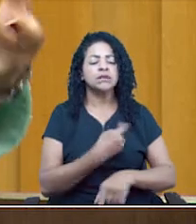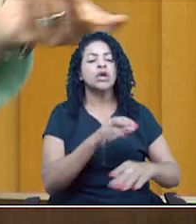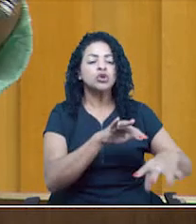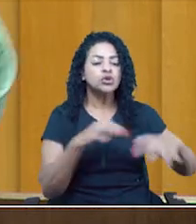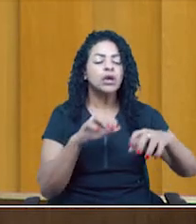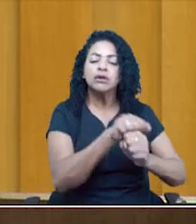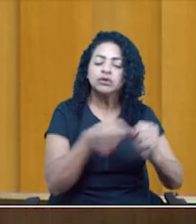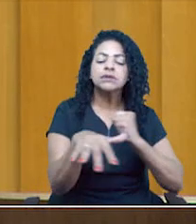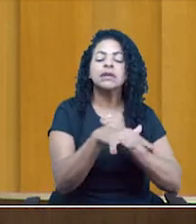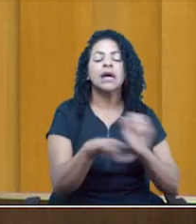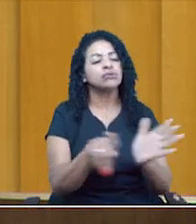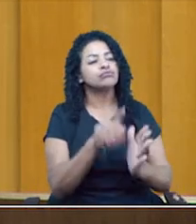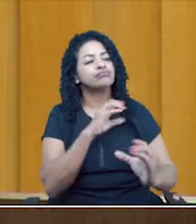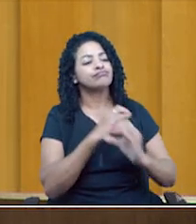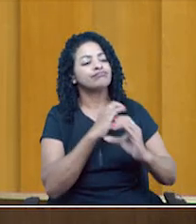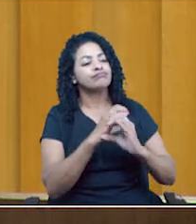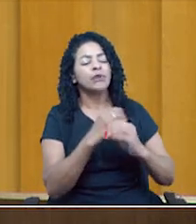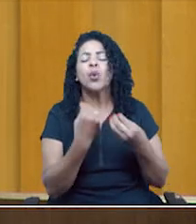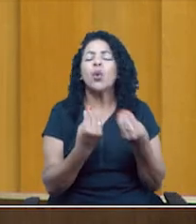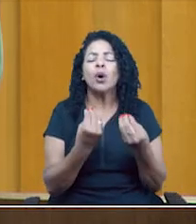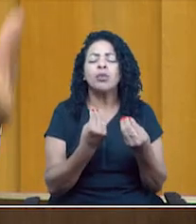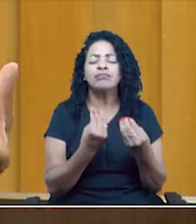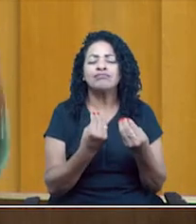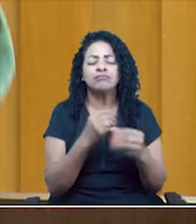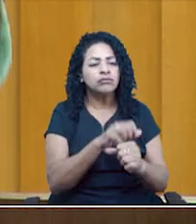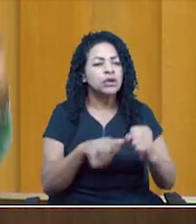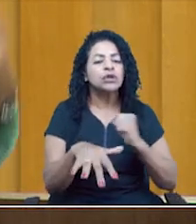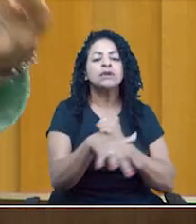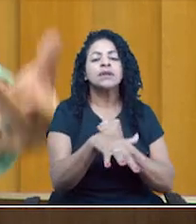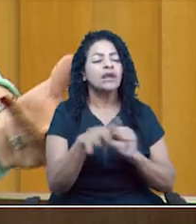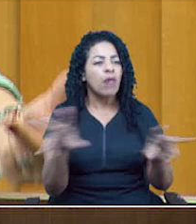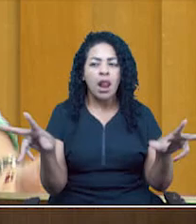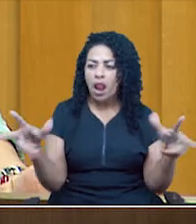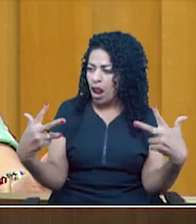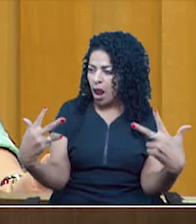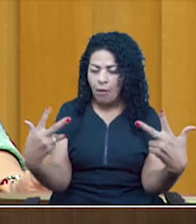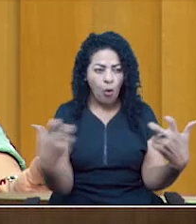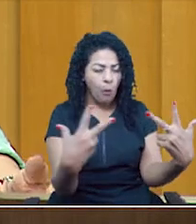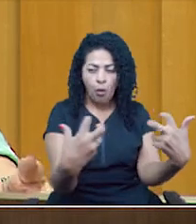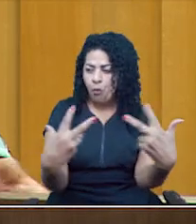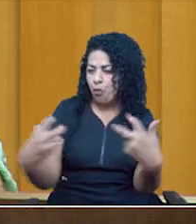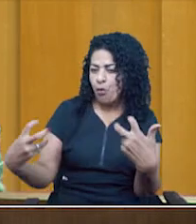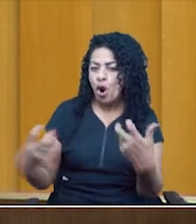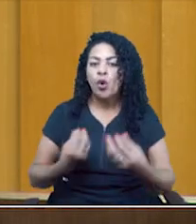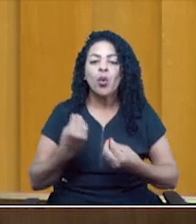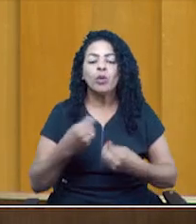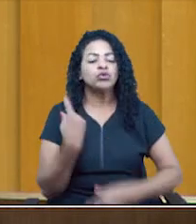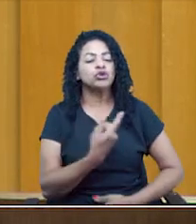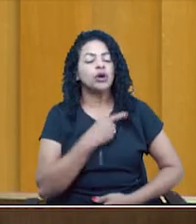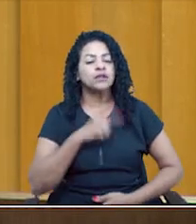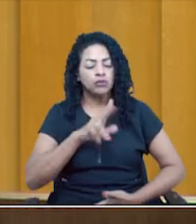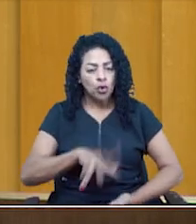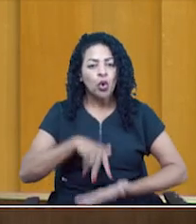a sociedade nos vê e como que nós estamos passando a nossa imagem para a sociedade. E para